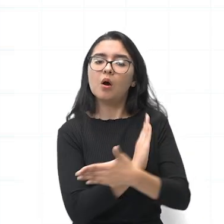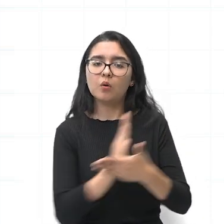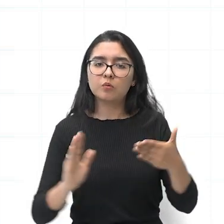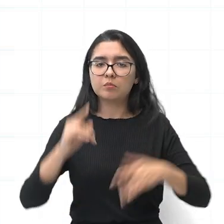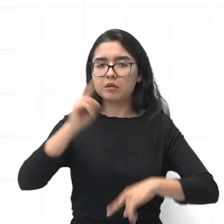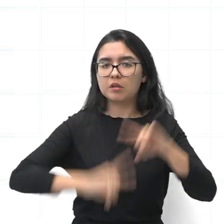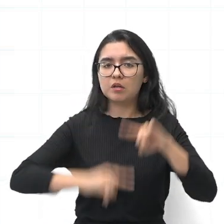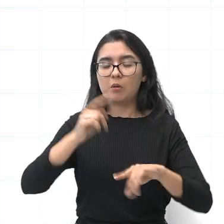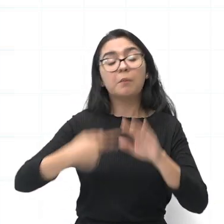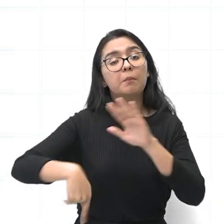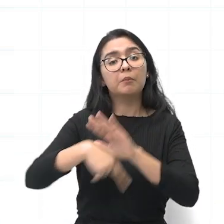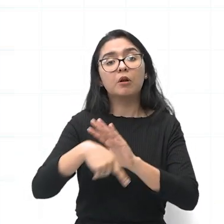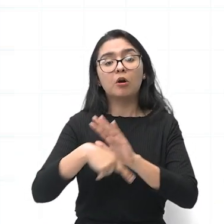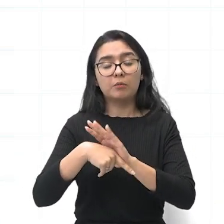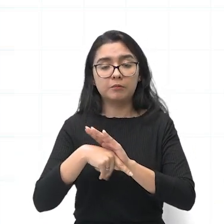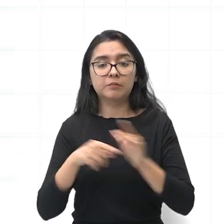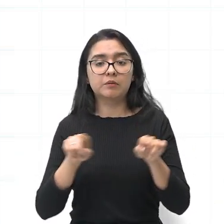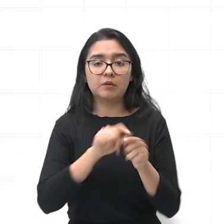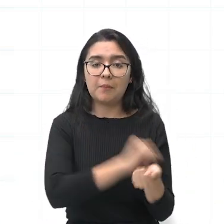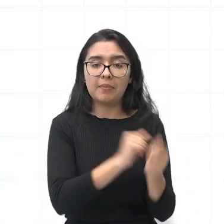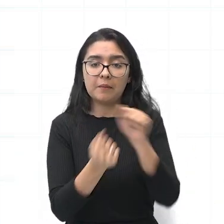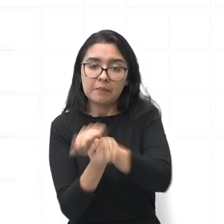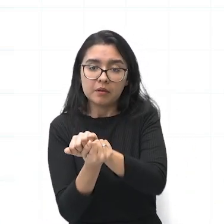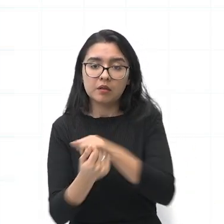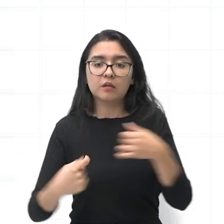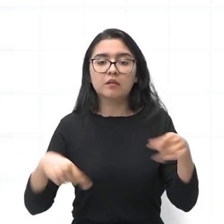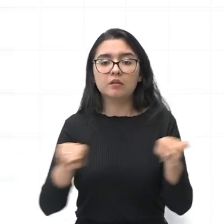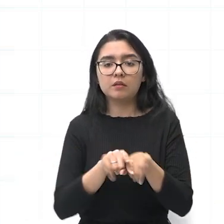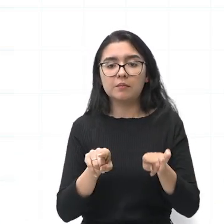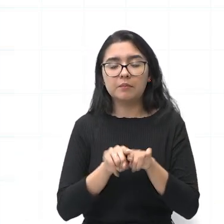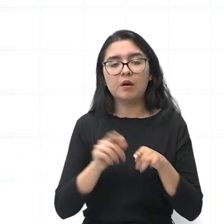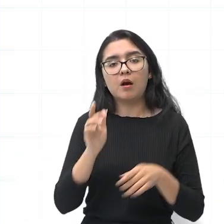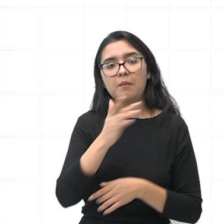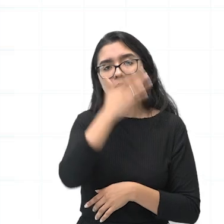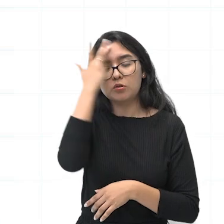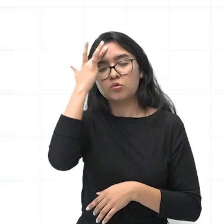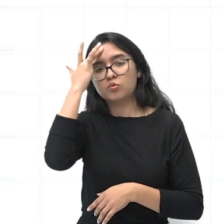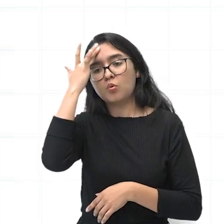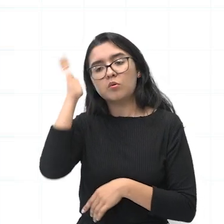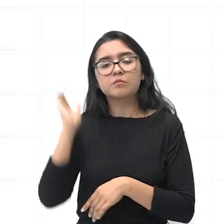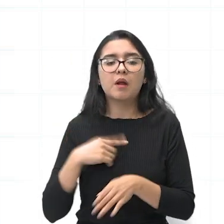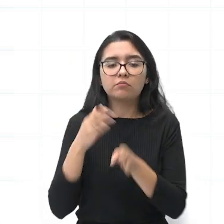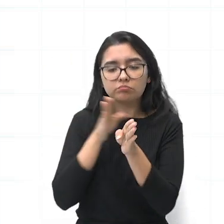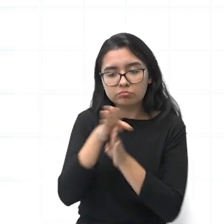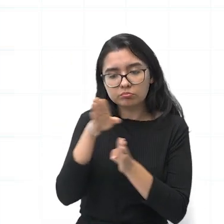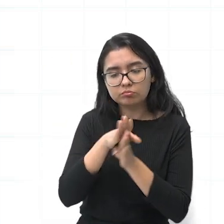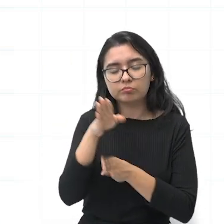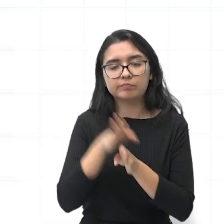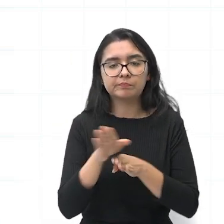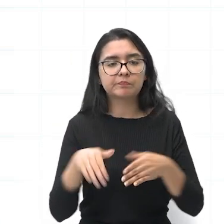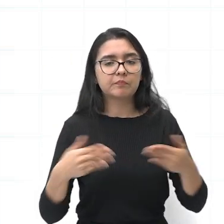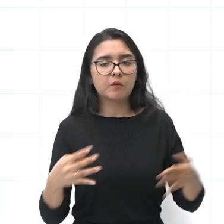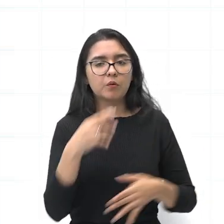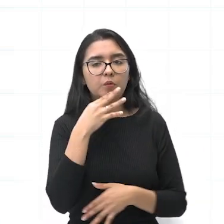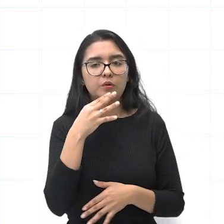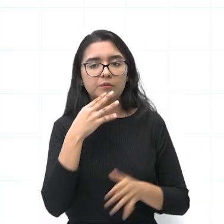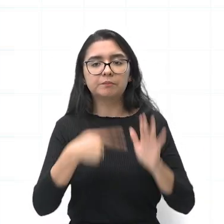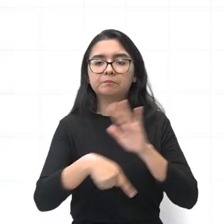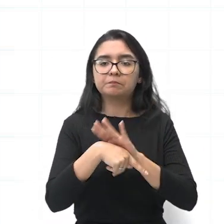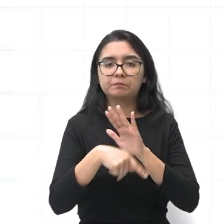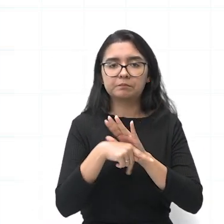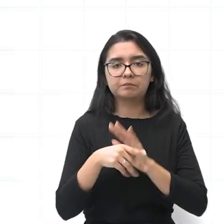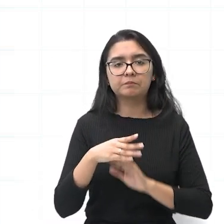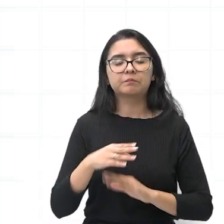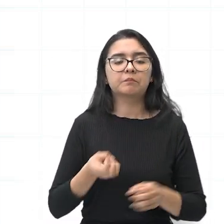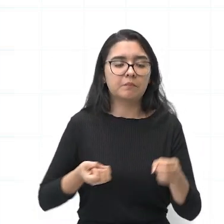e também o suporte de alguns orientadores. Para a gente conhecer um pouquinho mais sobre a bocha adaptada, olha